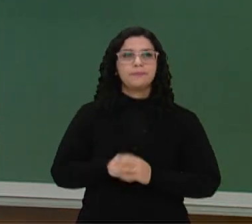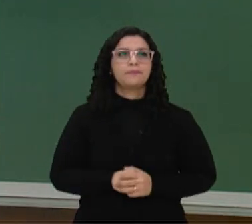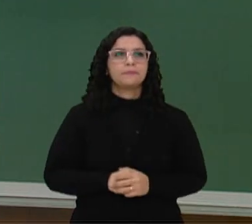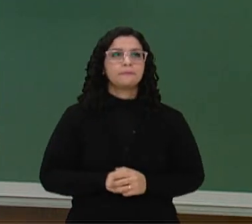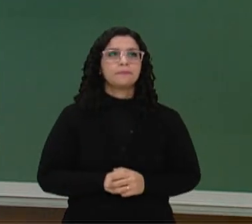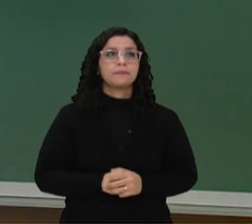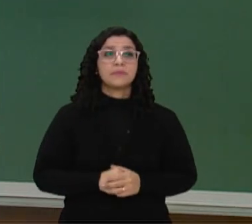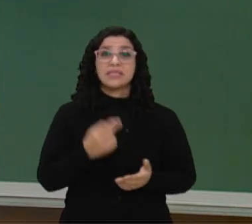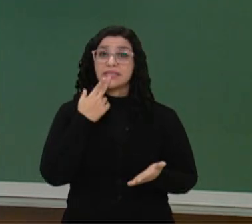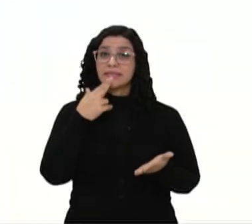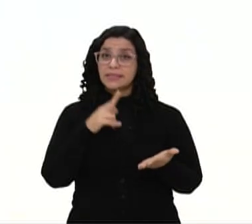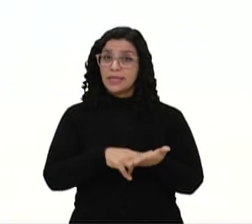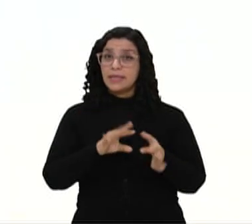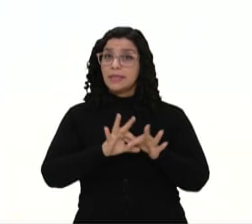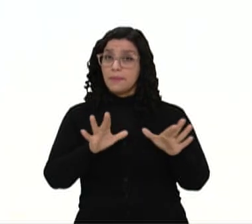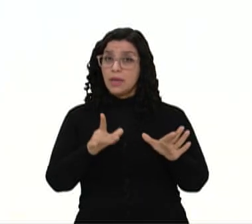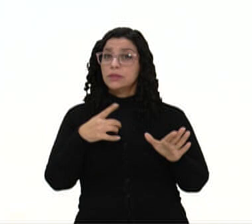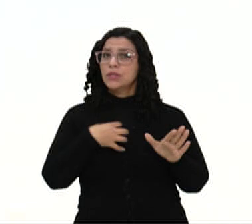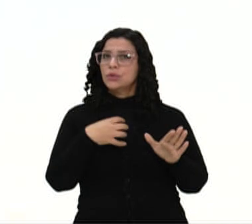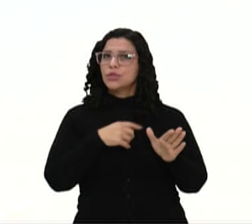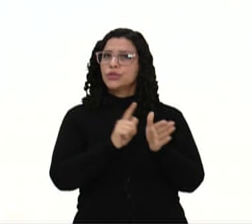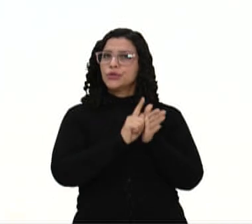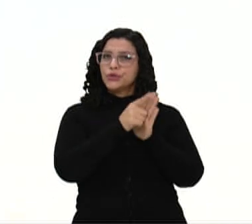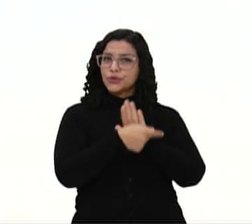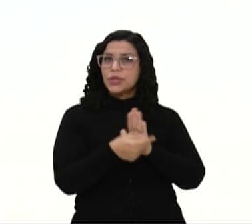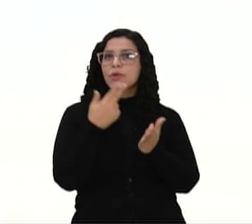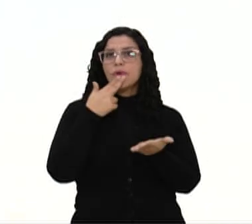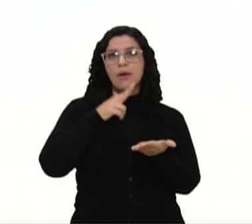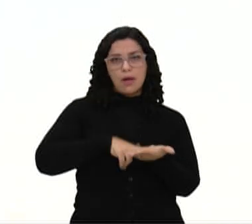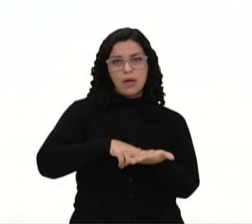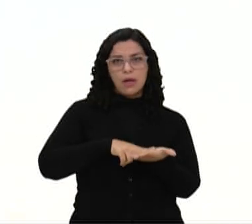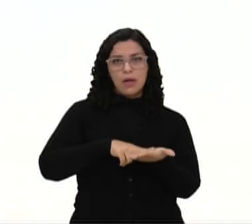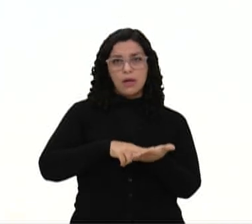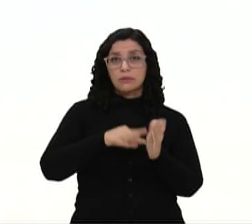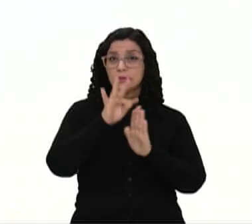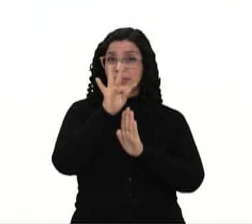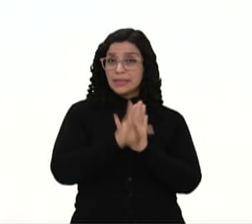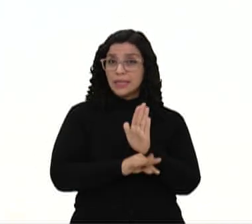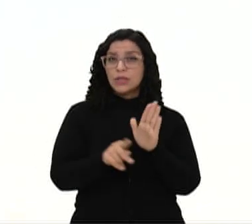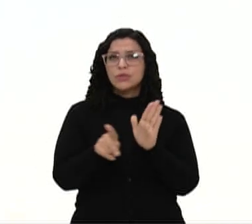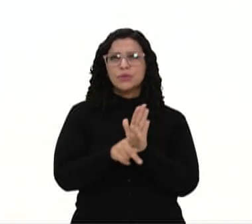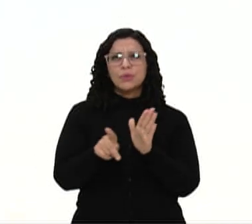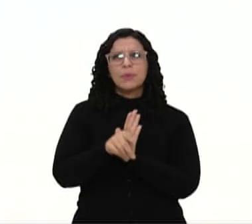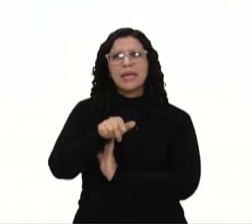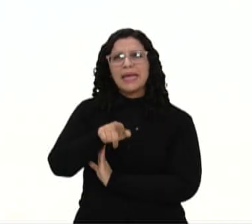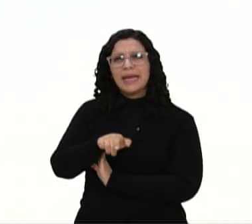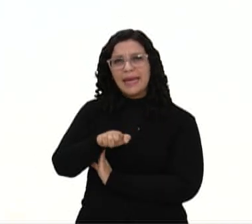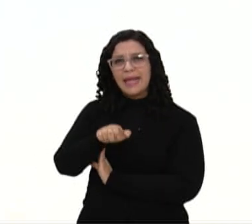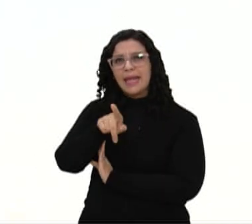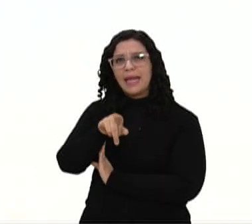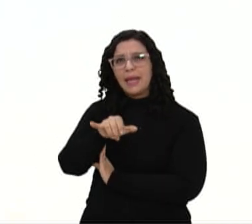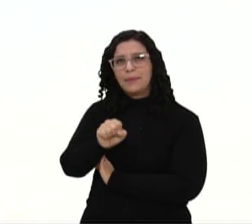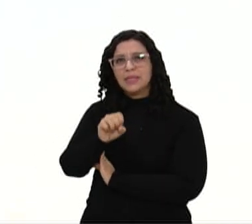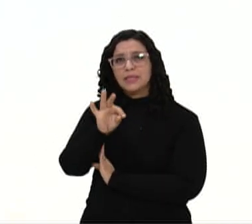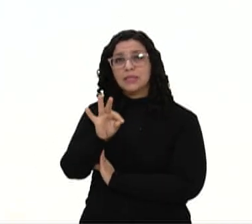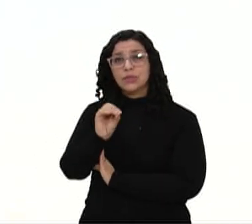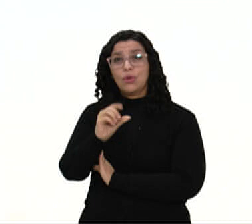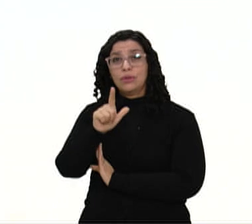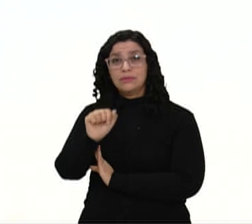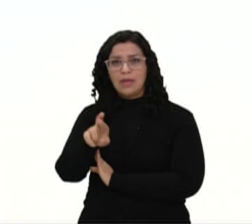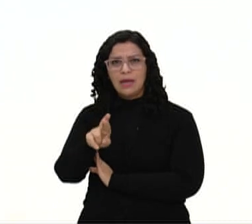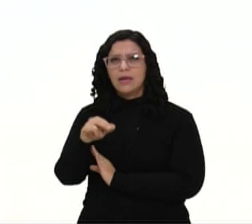atenção. A carta aberta é um modelo de carta, texto epistolar, que tem como principal